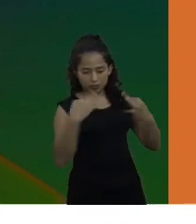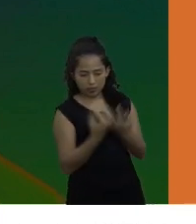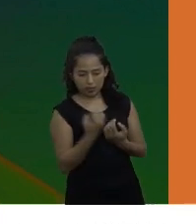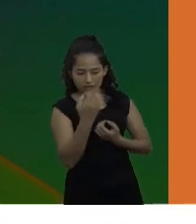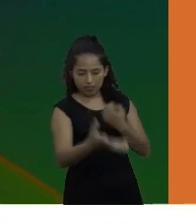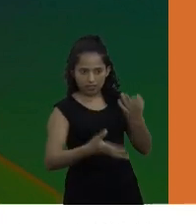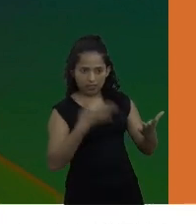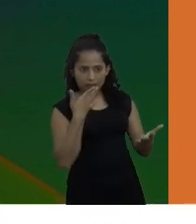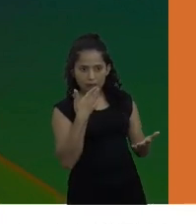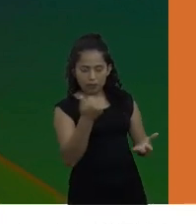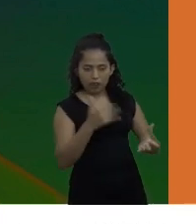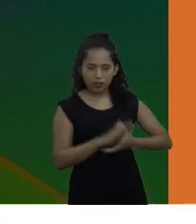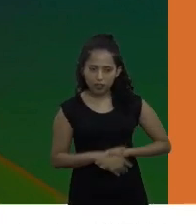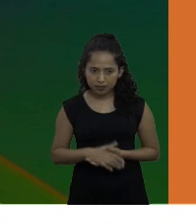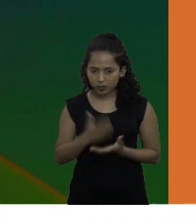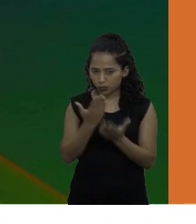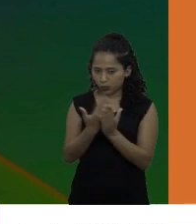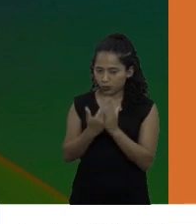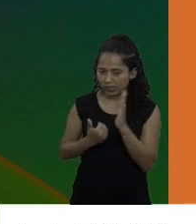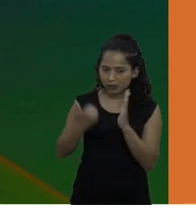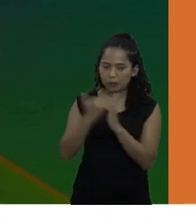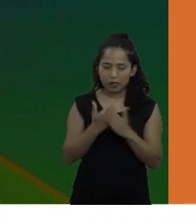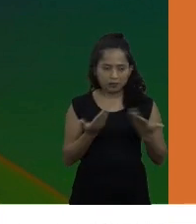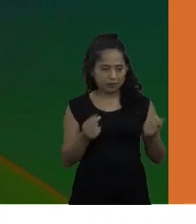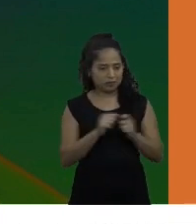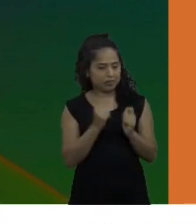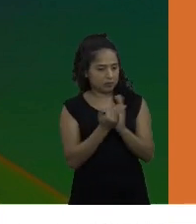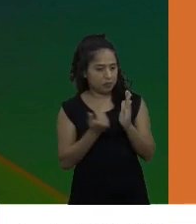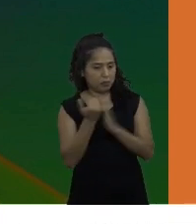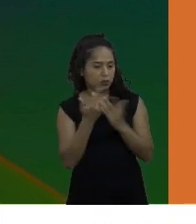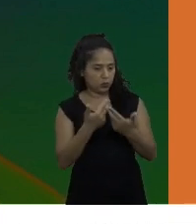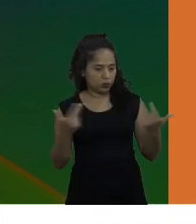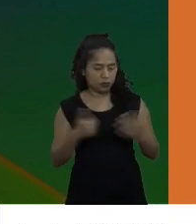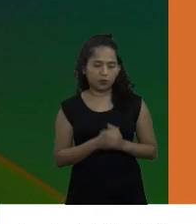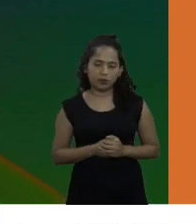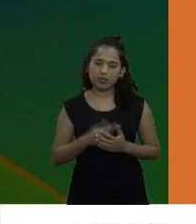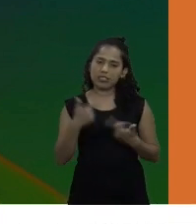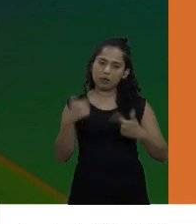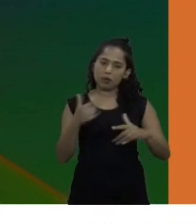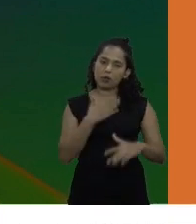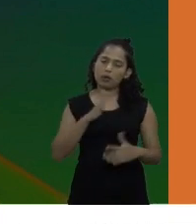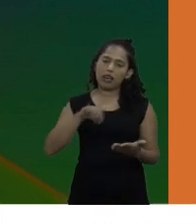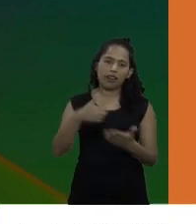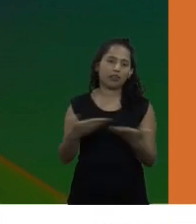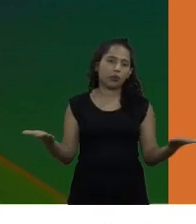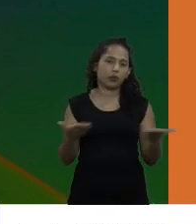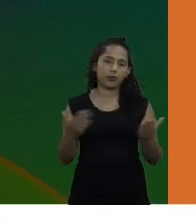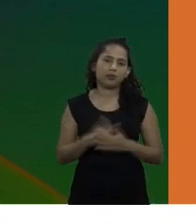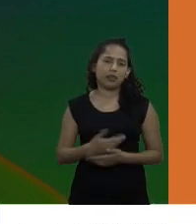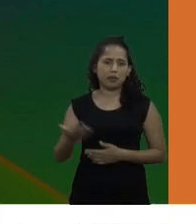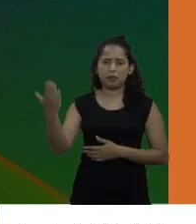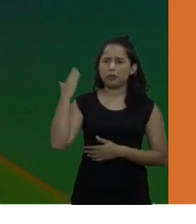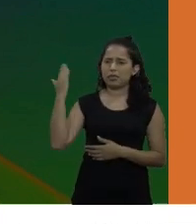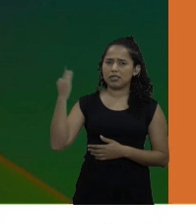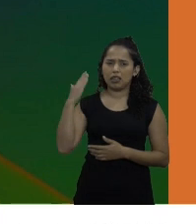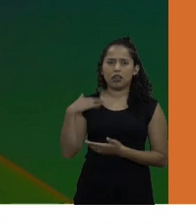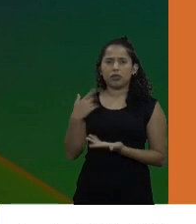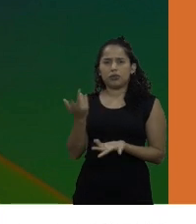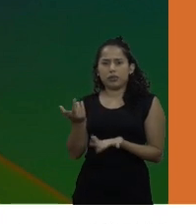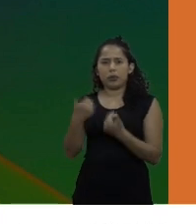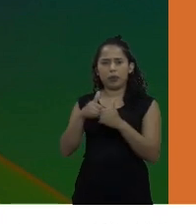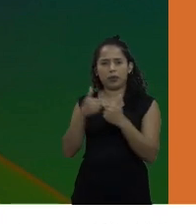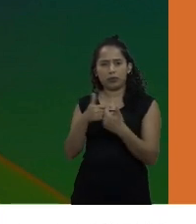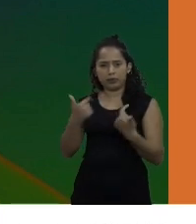estudar mais, para fazer mais coisas. Trabalho até hoje para mim é isso. Desde quando eu era cobrador de ônibus e que eu ficava